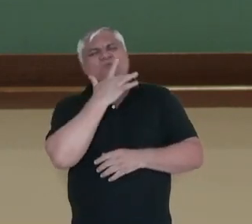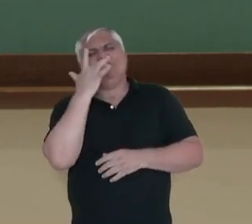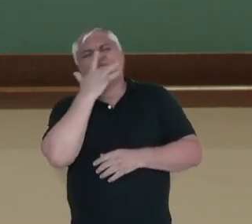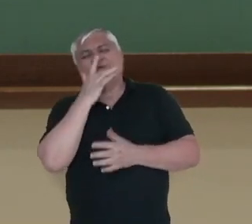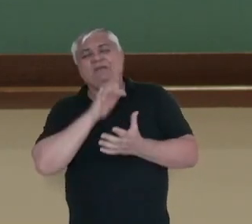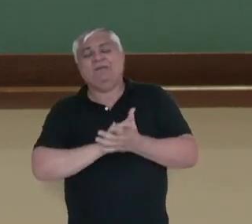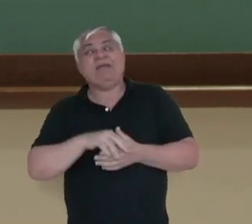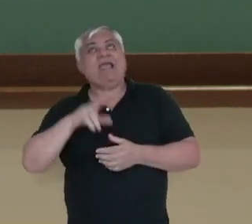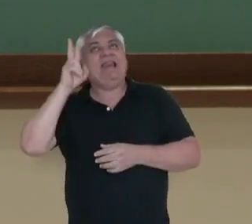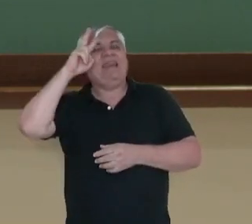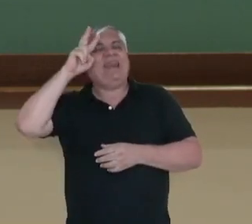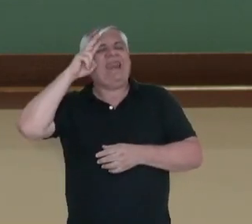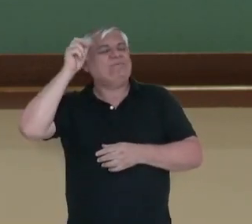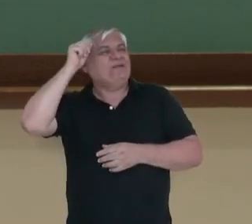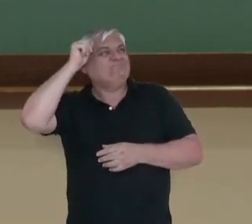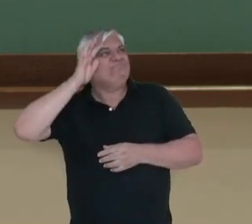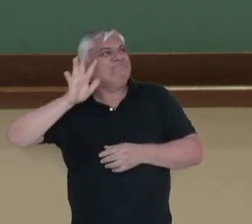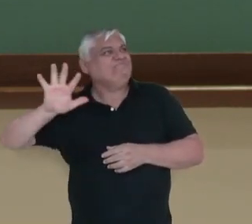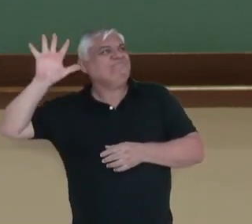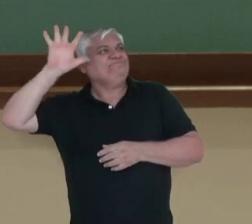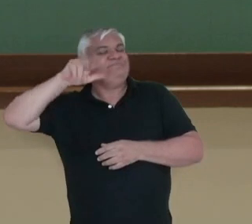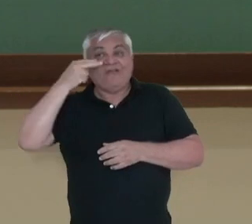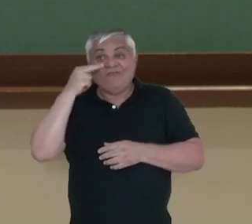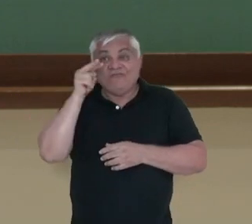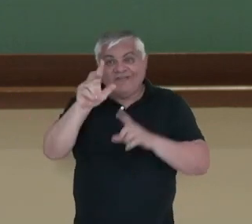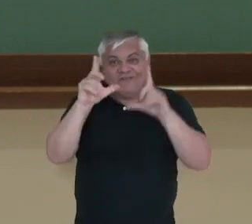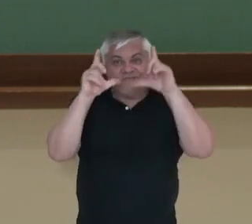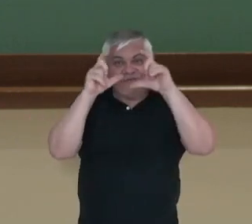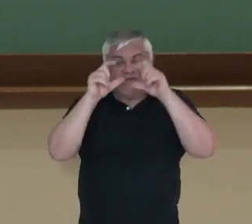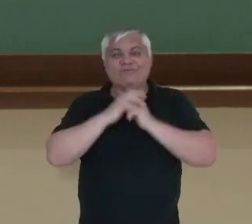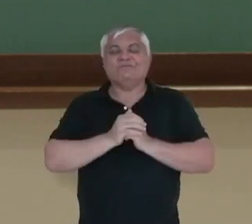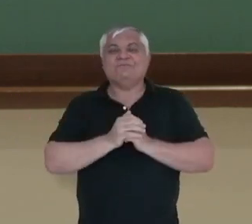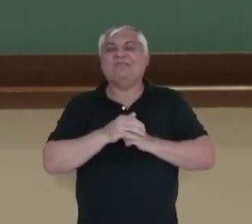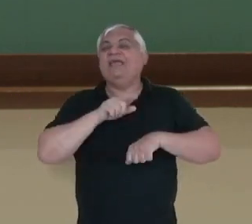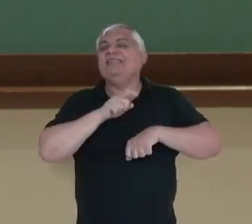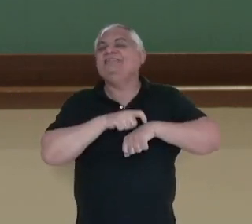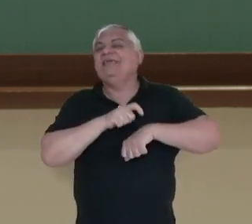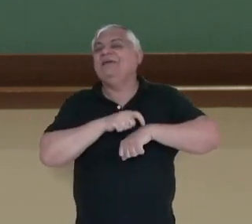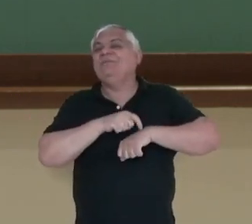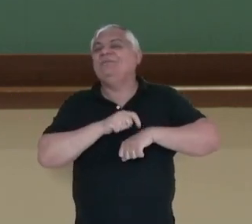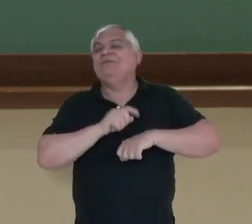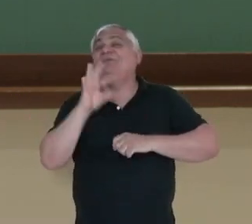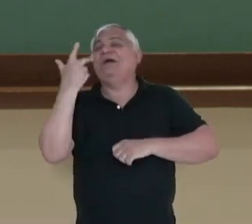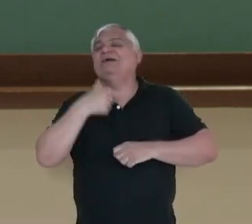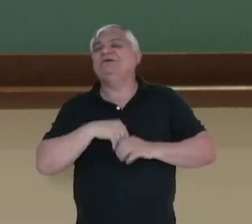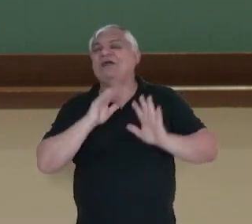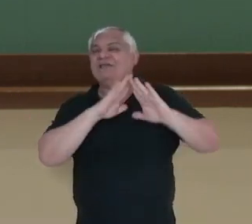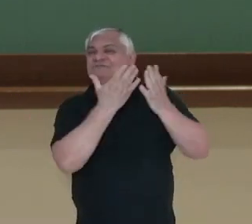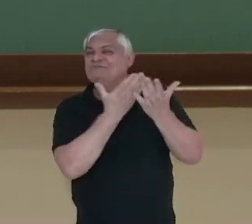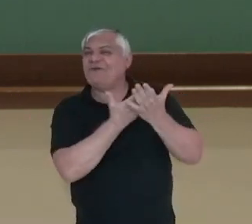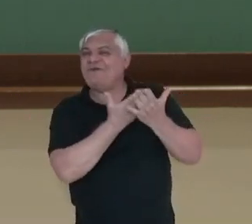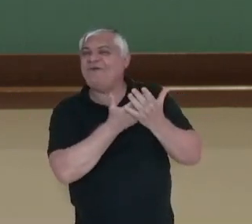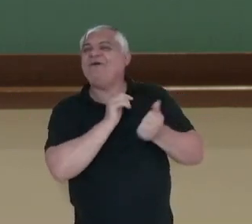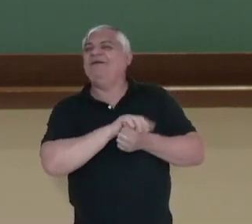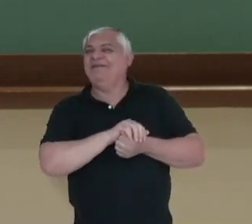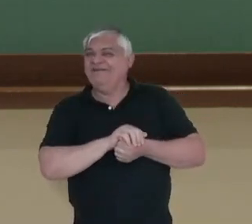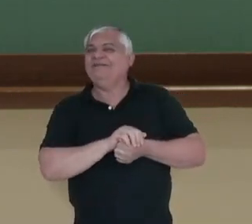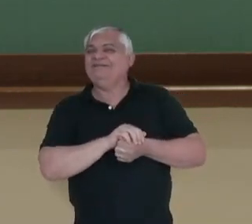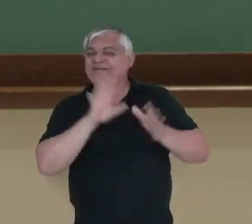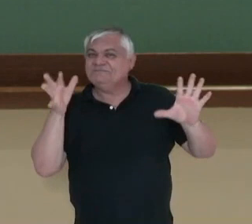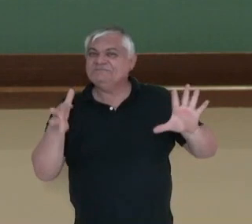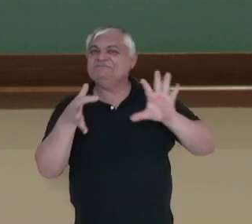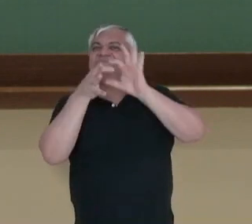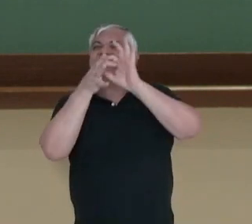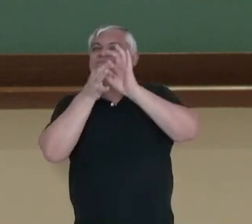gente lembra desse contexto no tempo, desse contexto no espaço, de acordo com